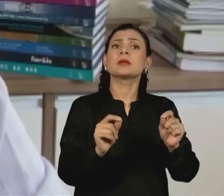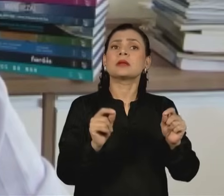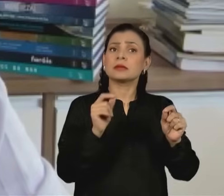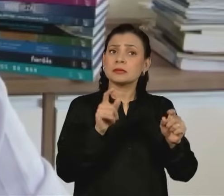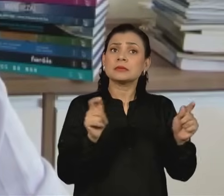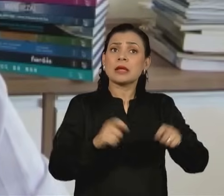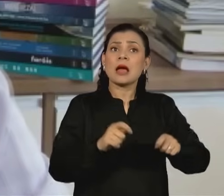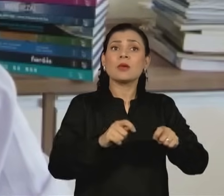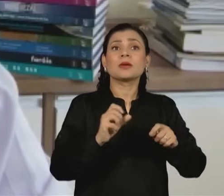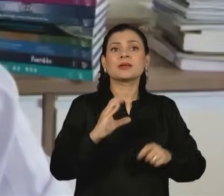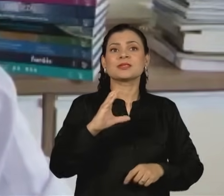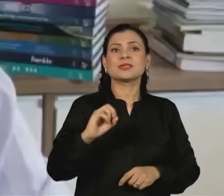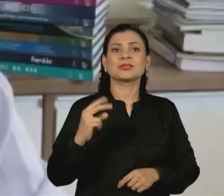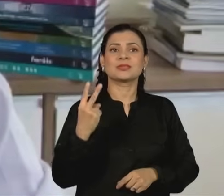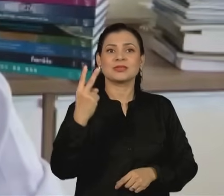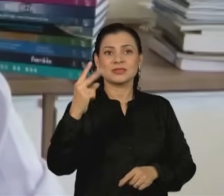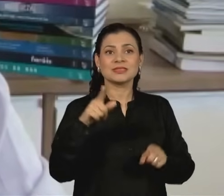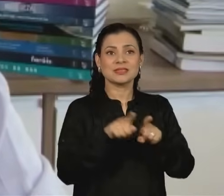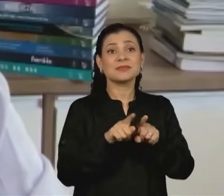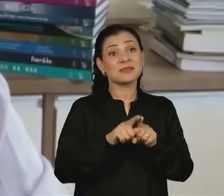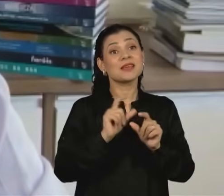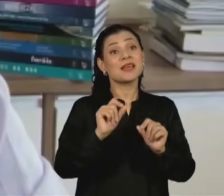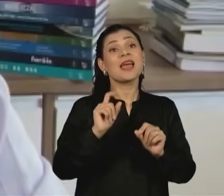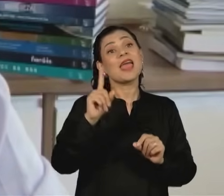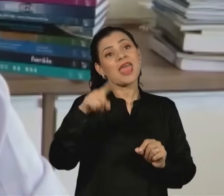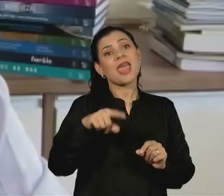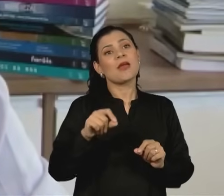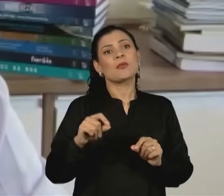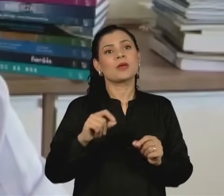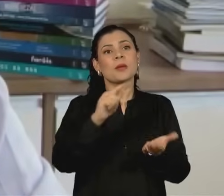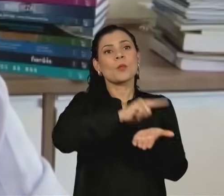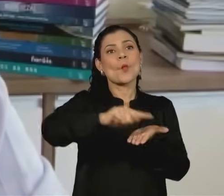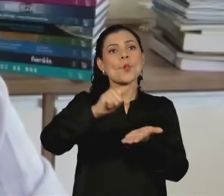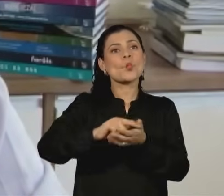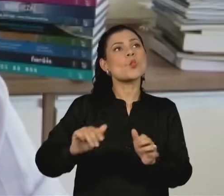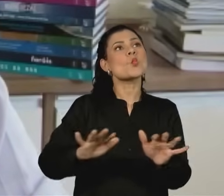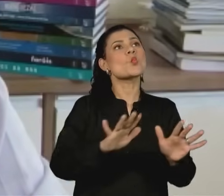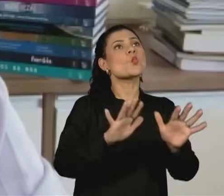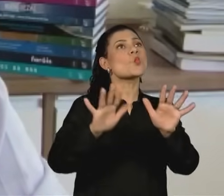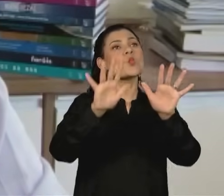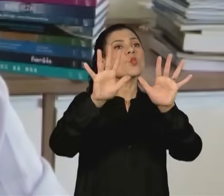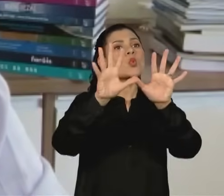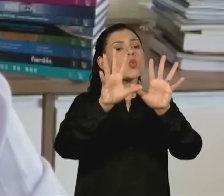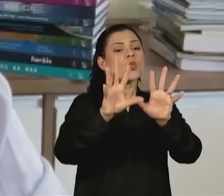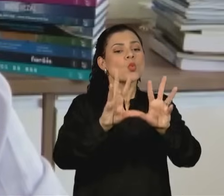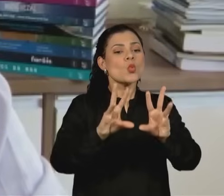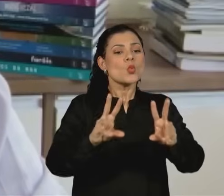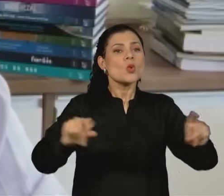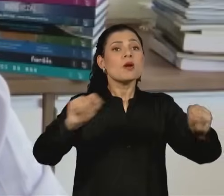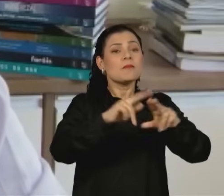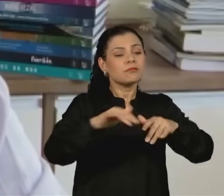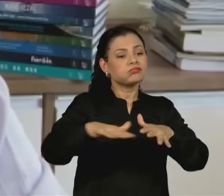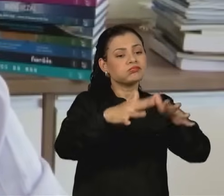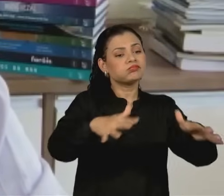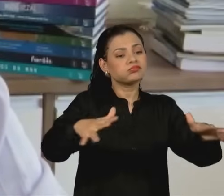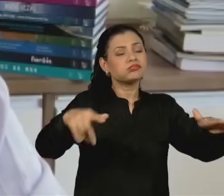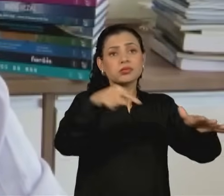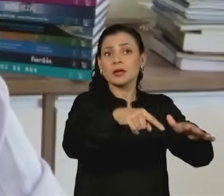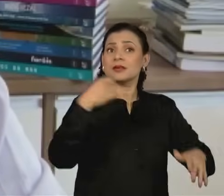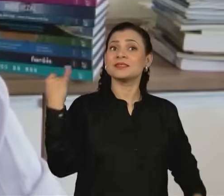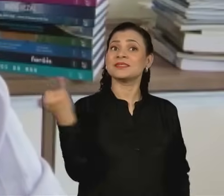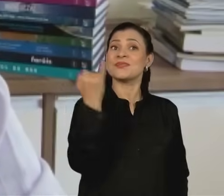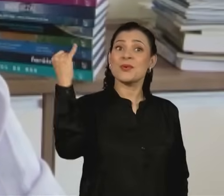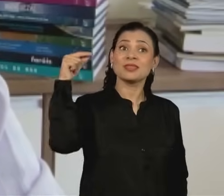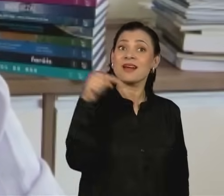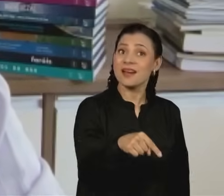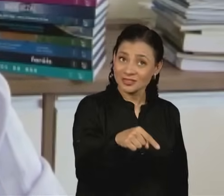estocar carbono, que a gente chama carinhosamente também de carbono azul, faz com que a gente precise considerar os oceanos,